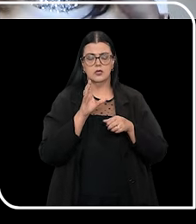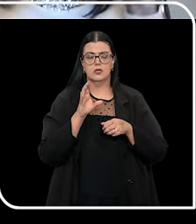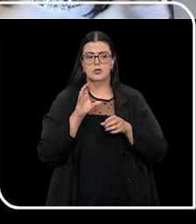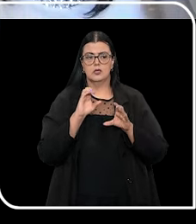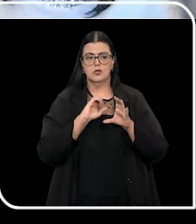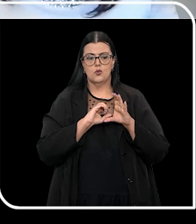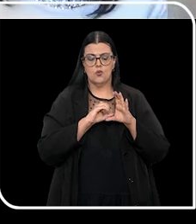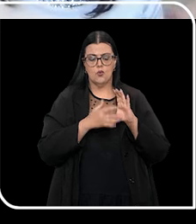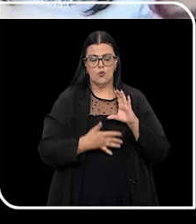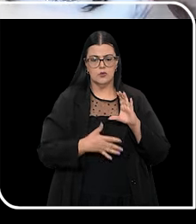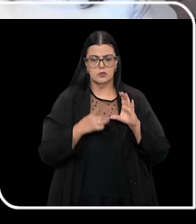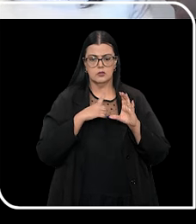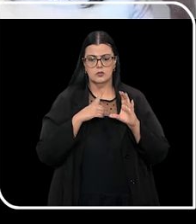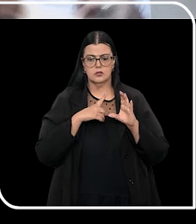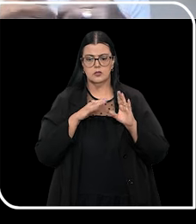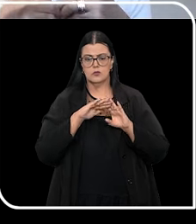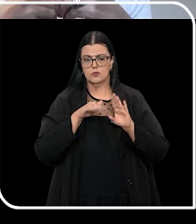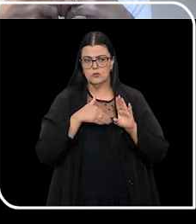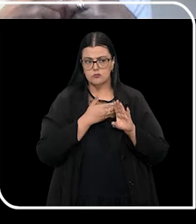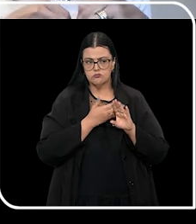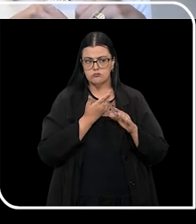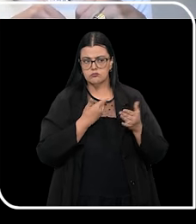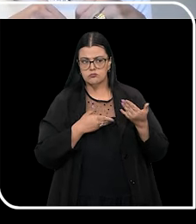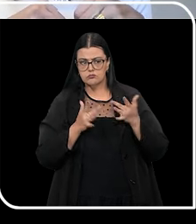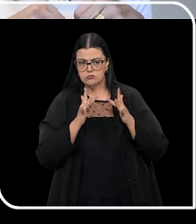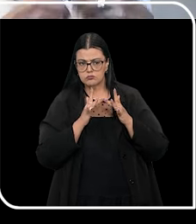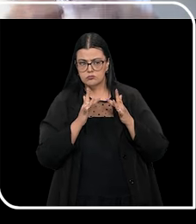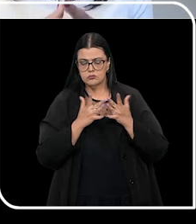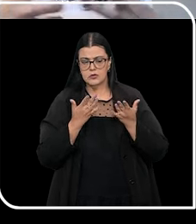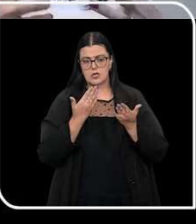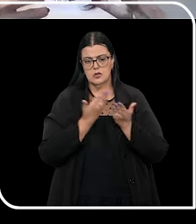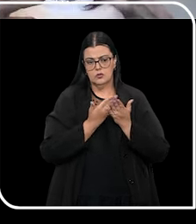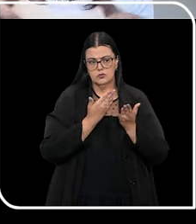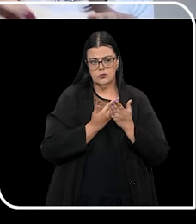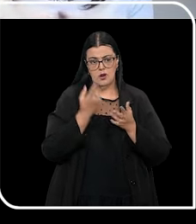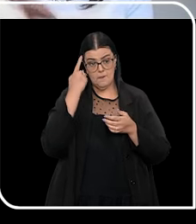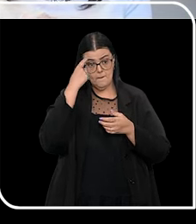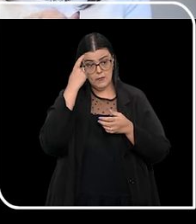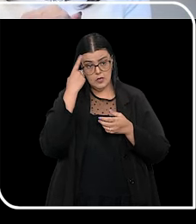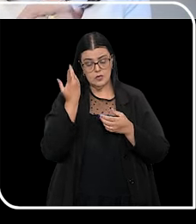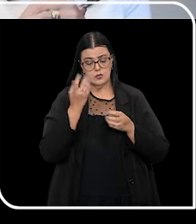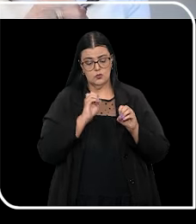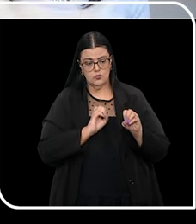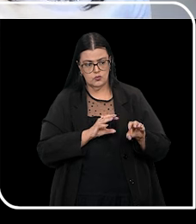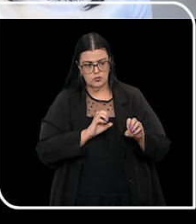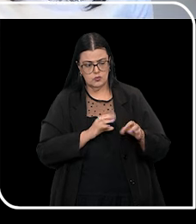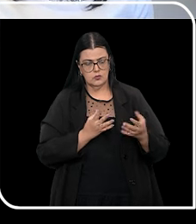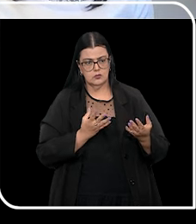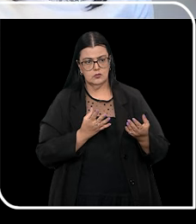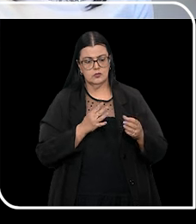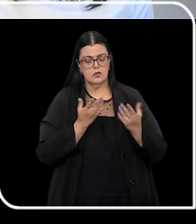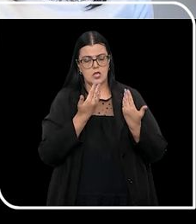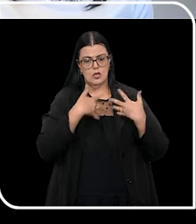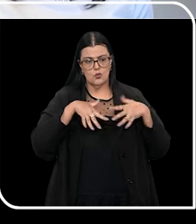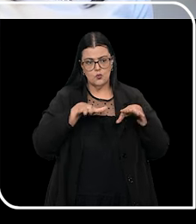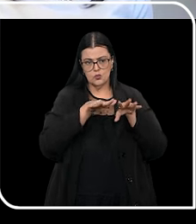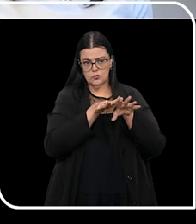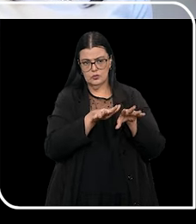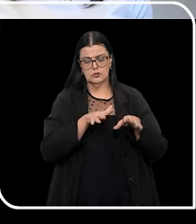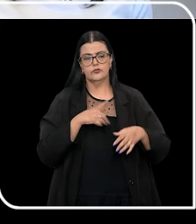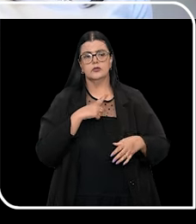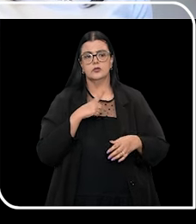mas é só pra gente desmistificar um pouco que a gente faz uma correlação linear não só na escola mas pensando em educação inclusiva e anticapacitismo